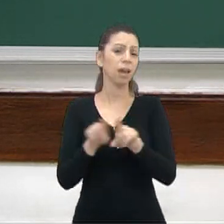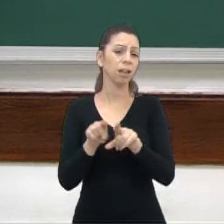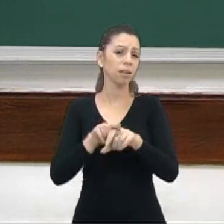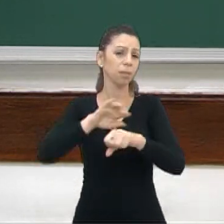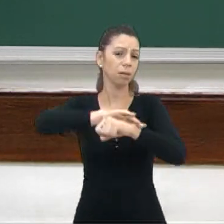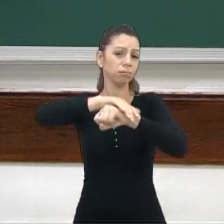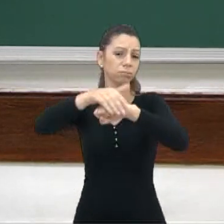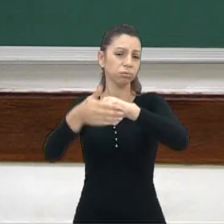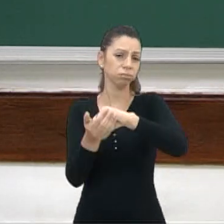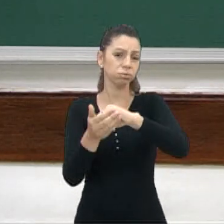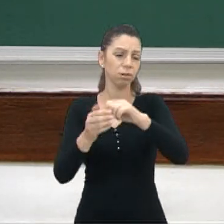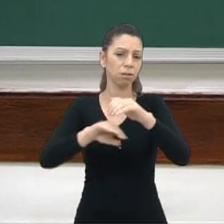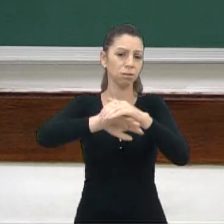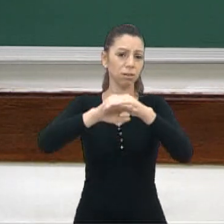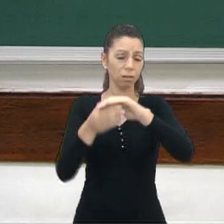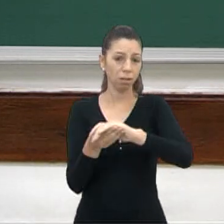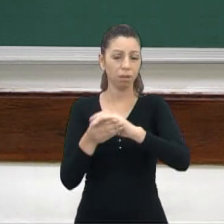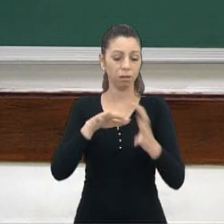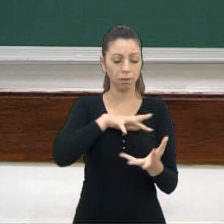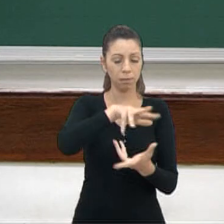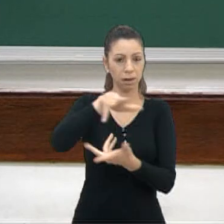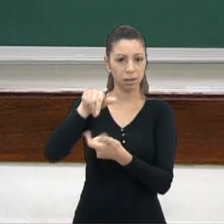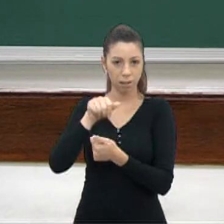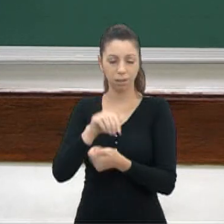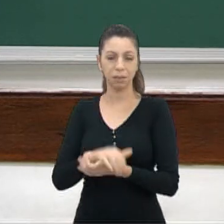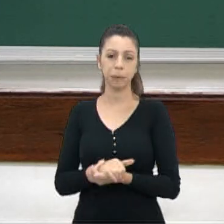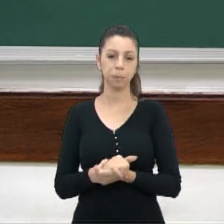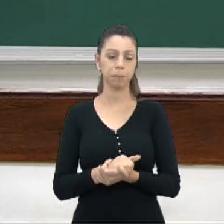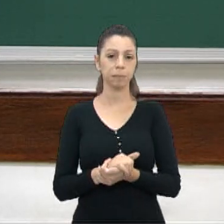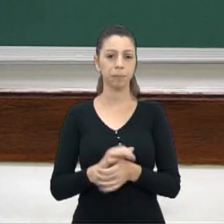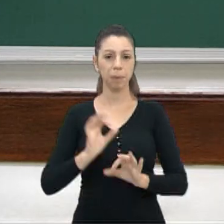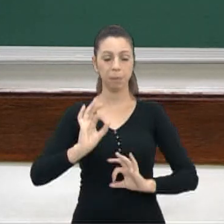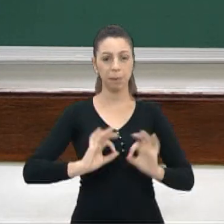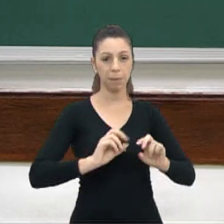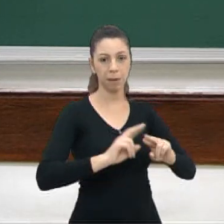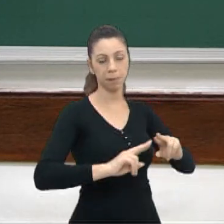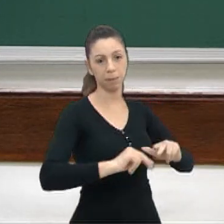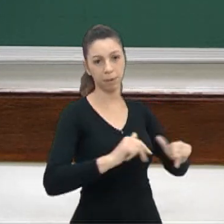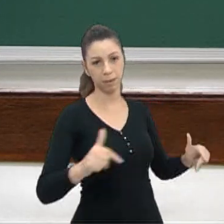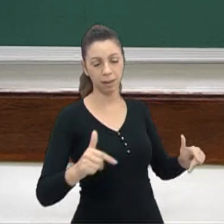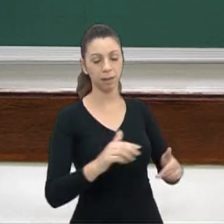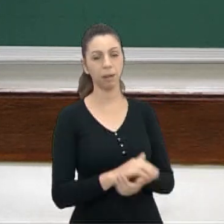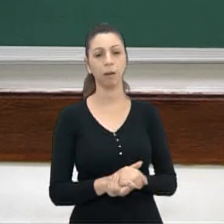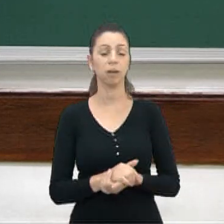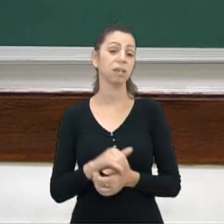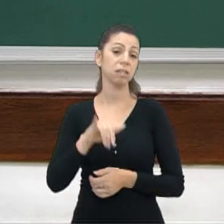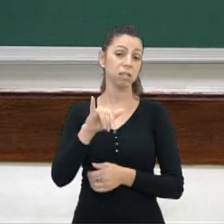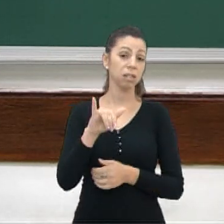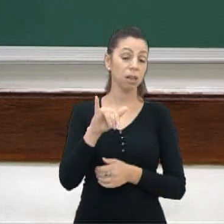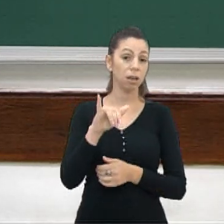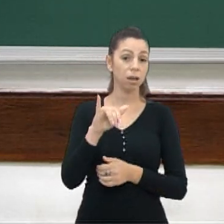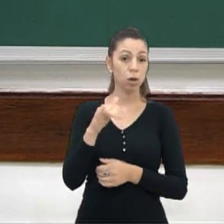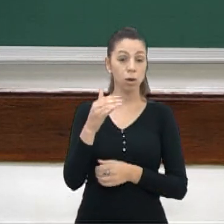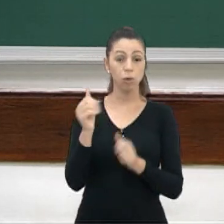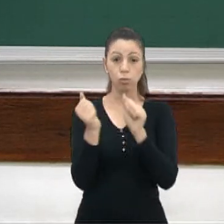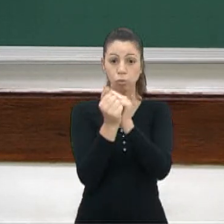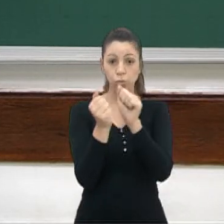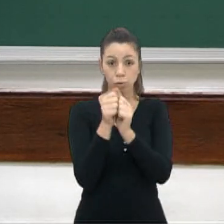planeta. Então prepare seu material e quem estiver com você, se quiser assistir a